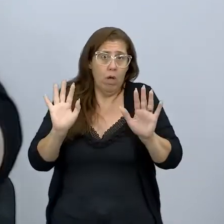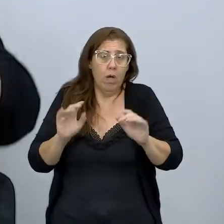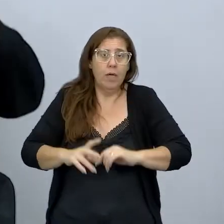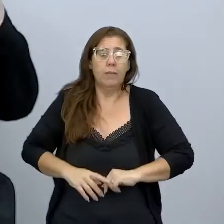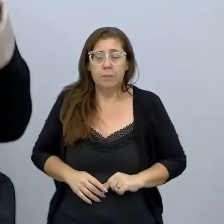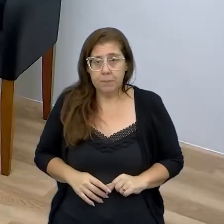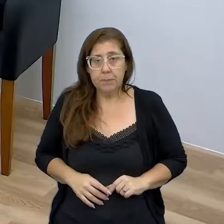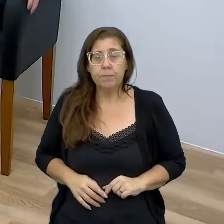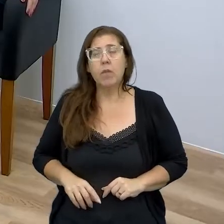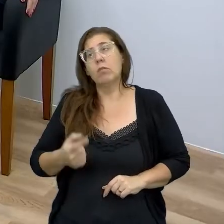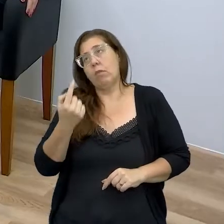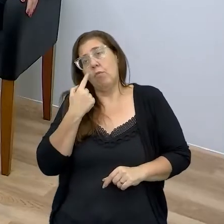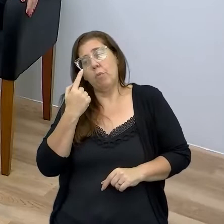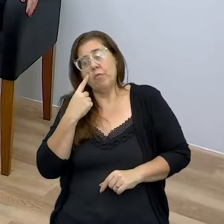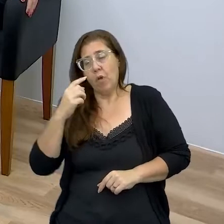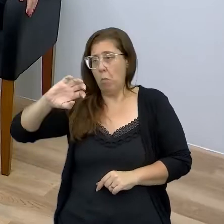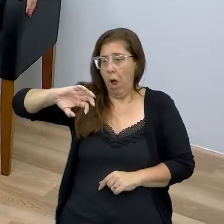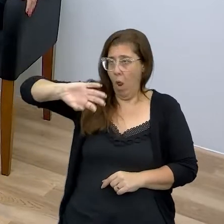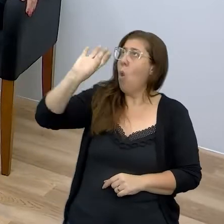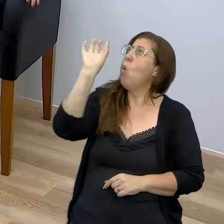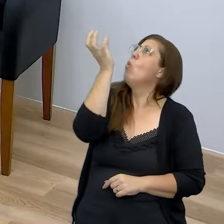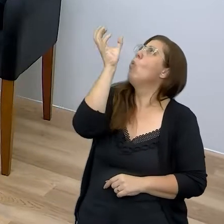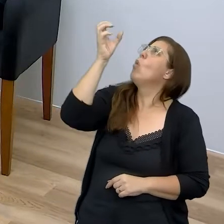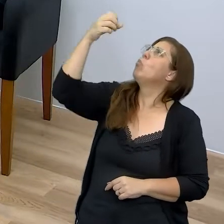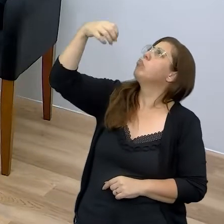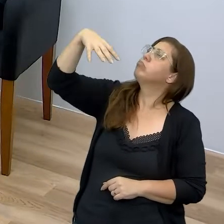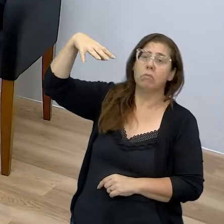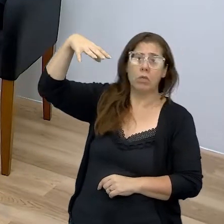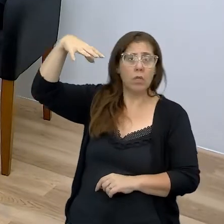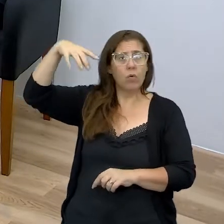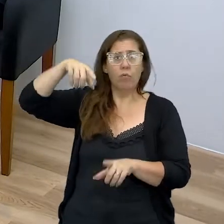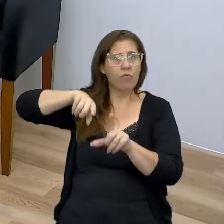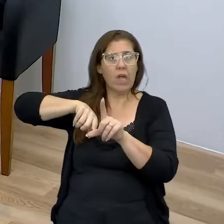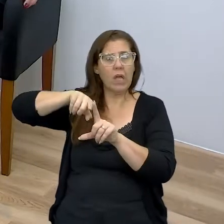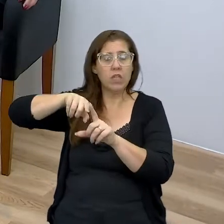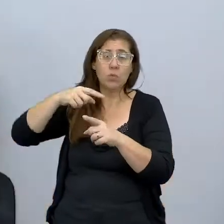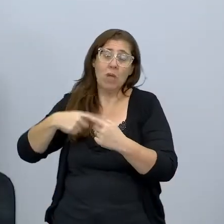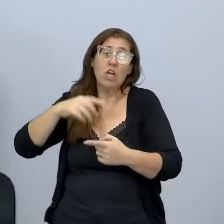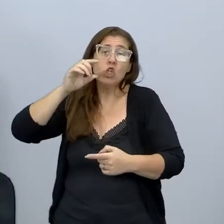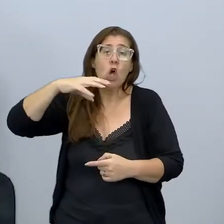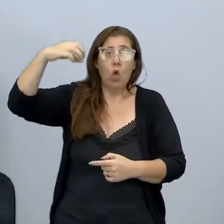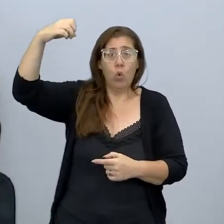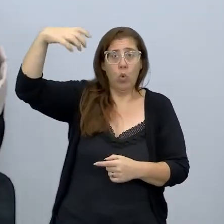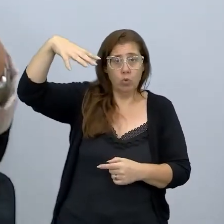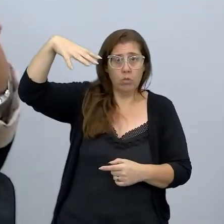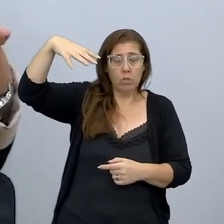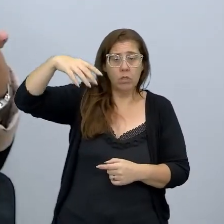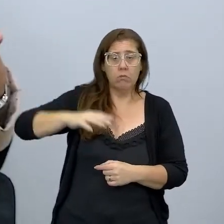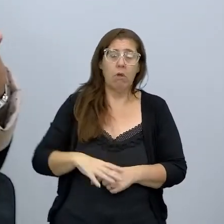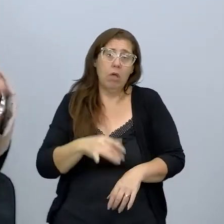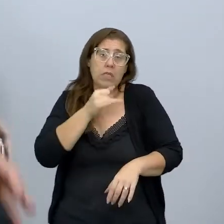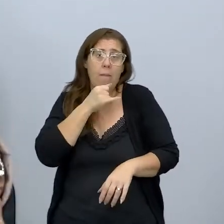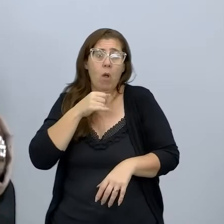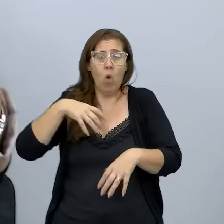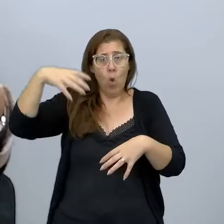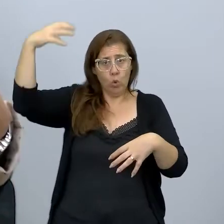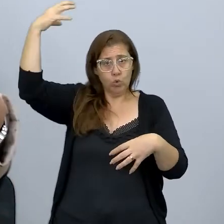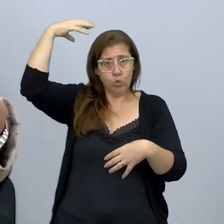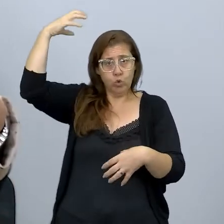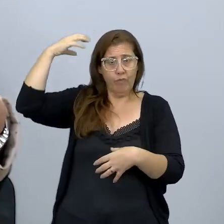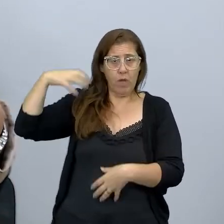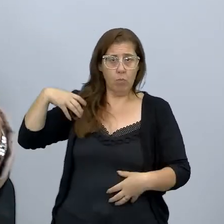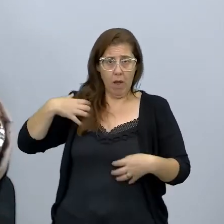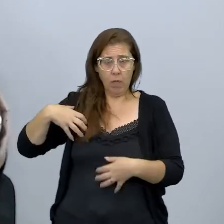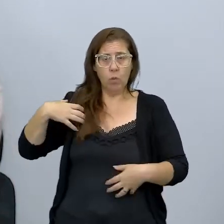Então, é bom procurar uma que não esquente. Exato. Porque a função dela é produzir luz. Então, por exemplo, o chuveiro. A função